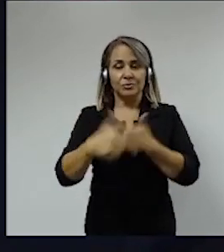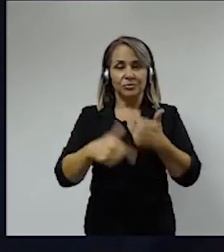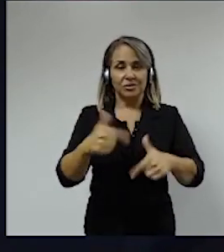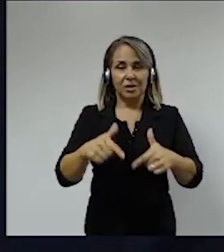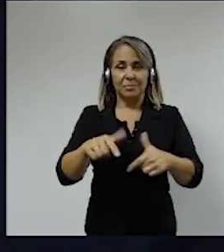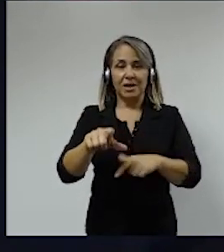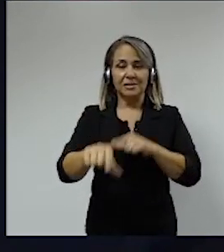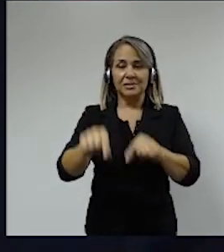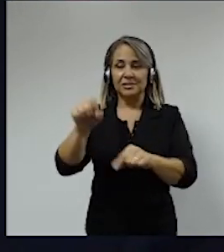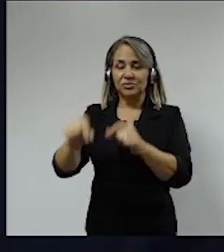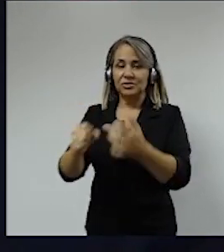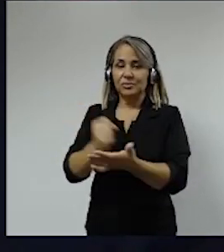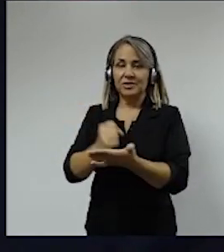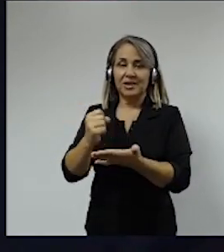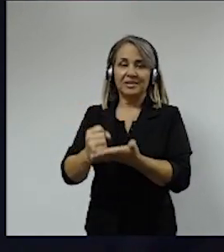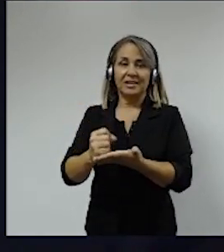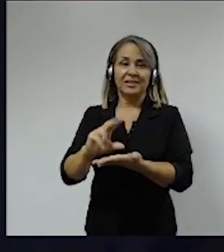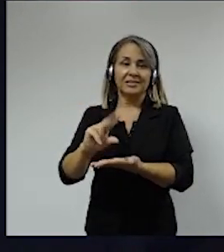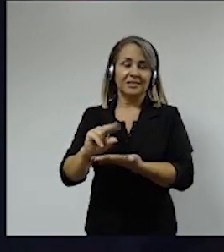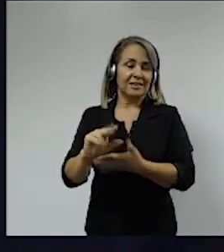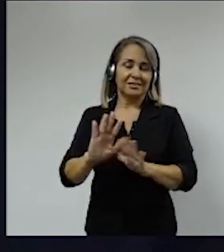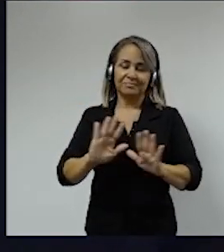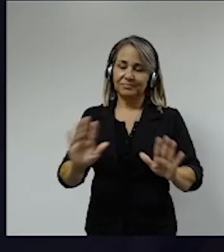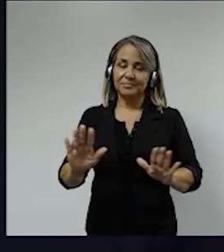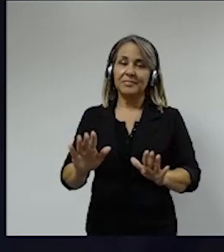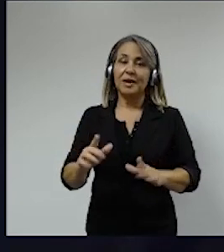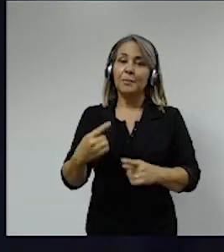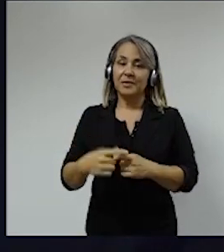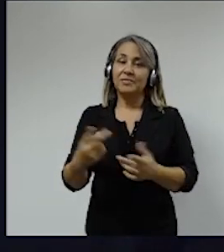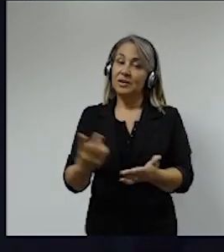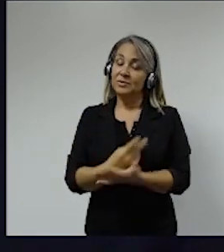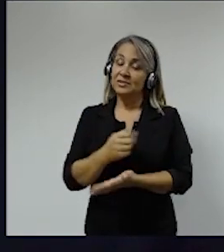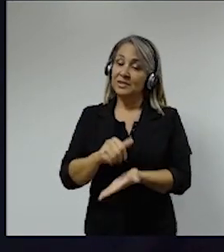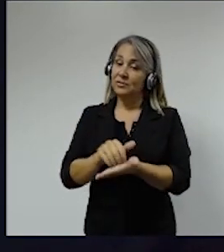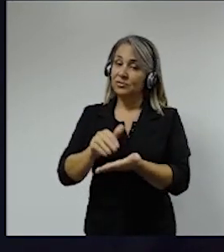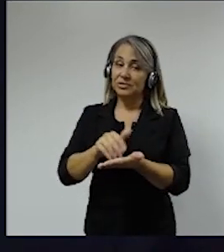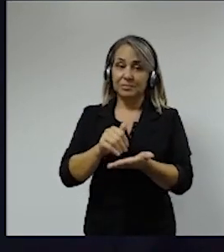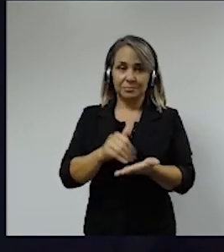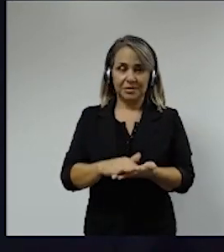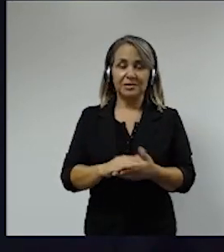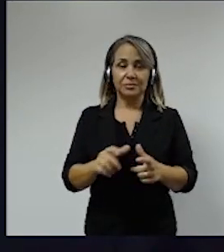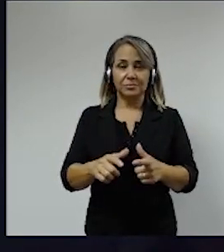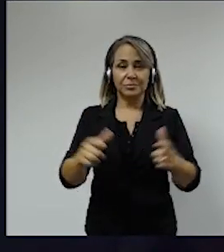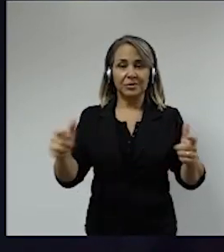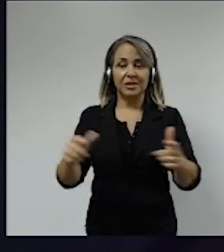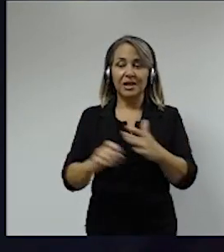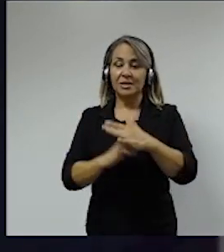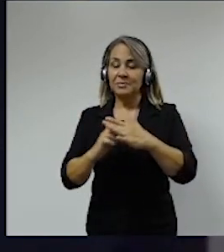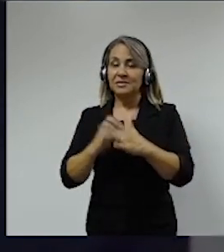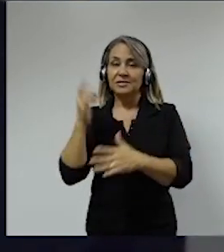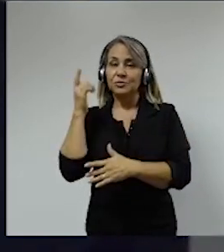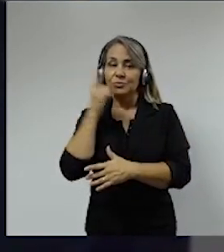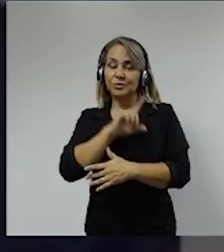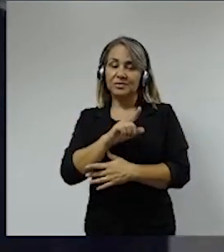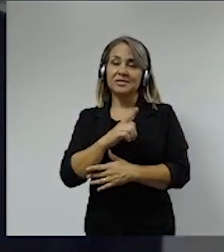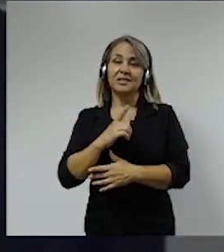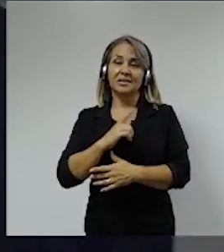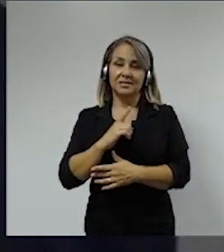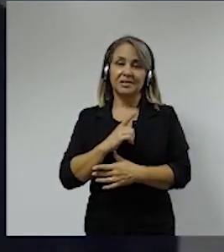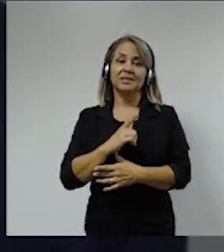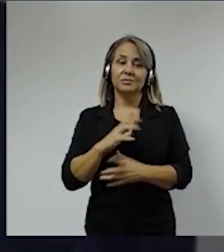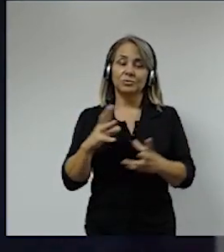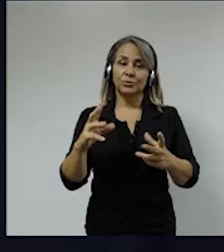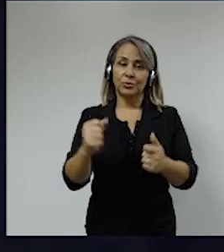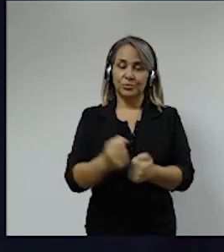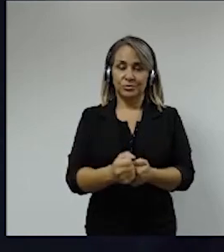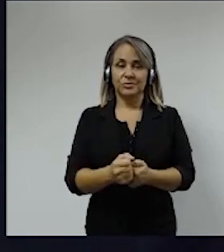seletista com carteira assinada, porque vamos gerar desemprego em massa que a empresa não consegue arcar com todos os encargos sociais.